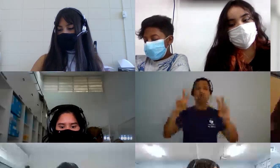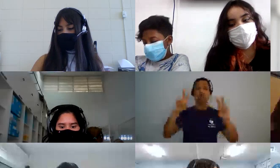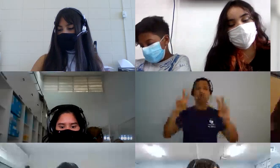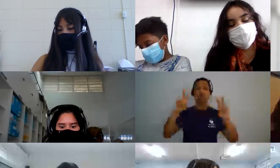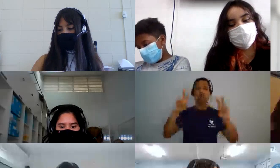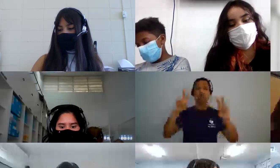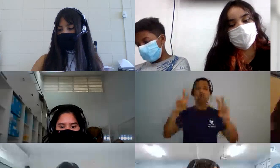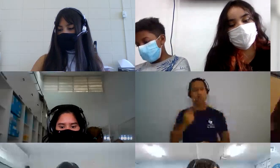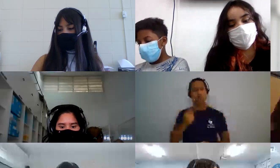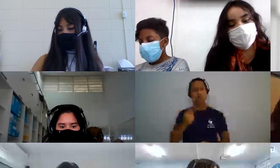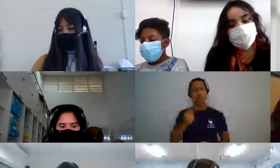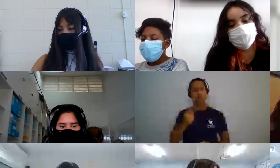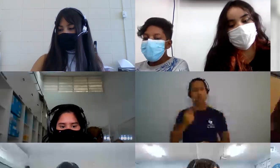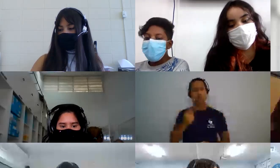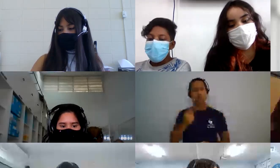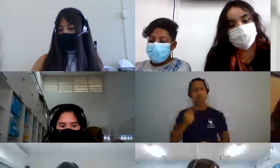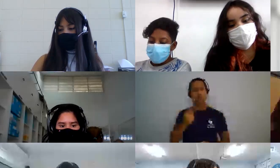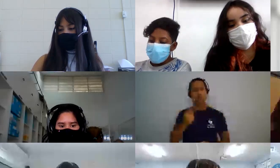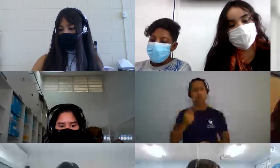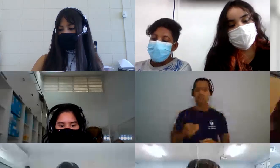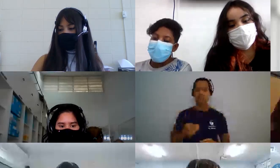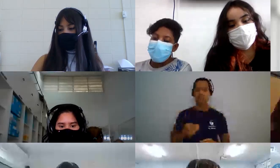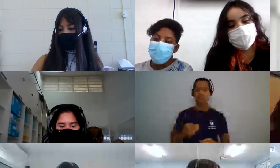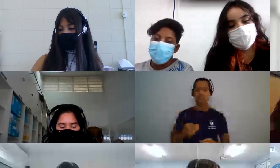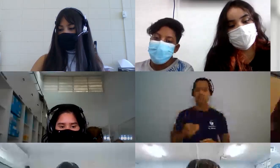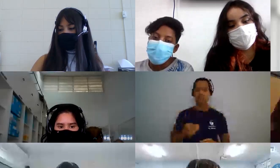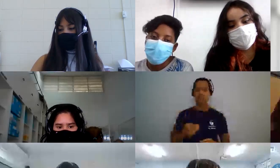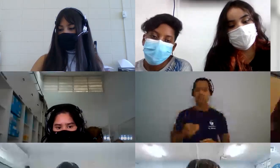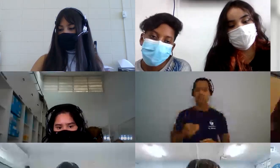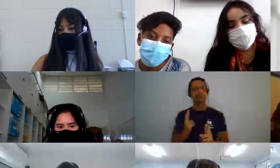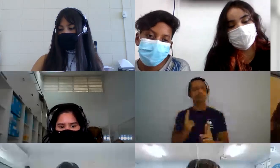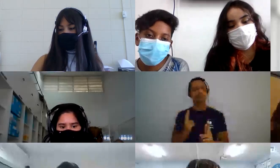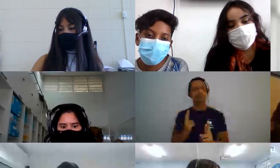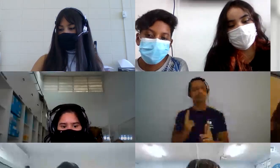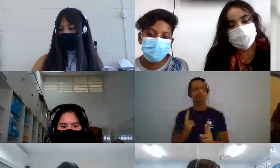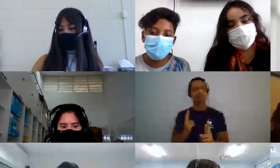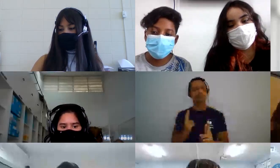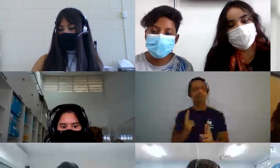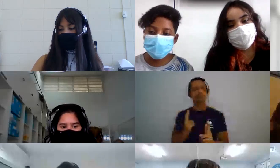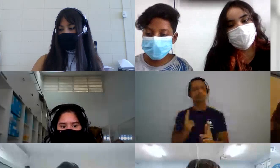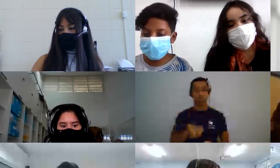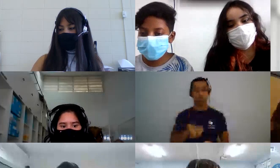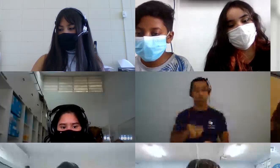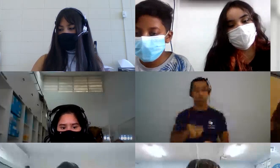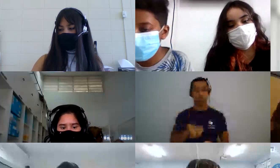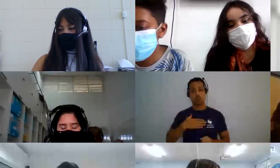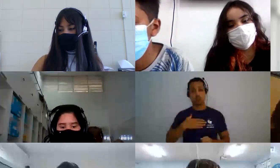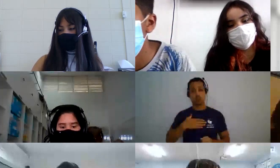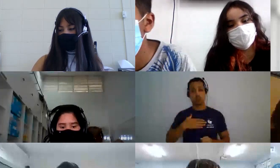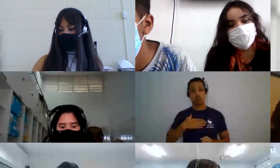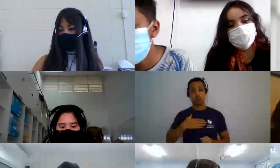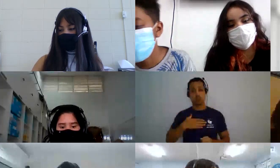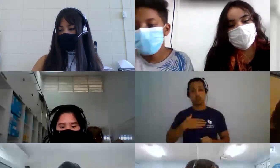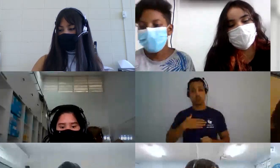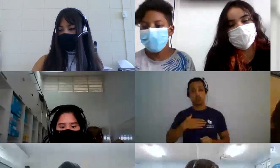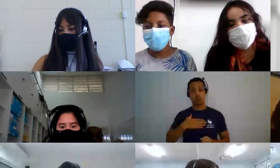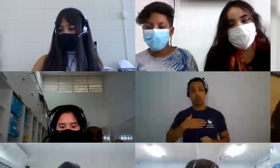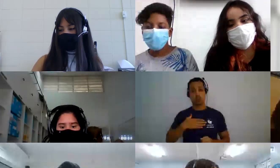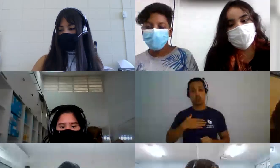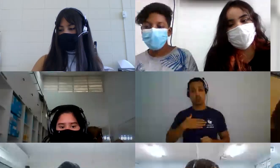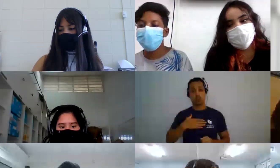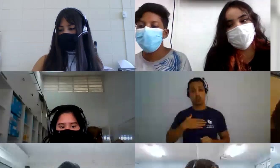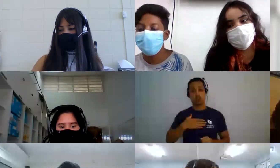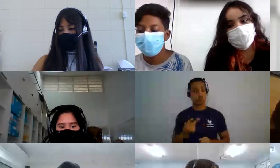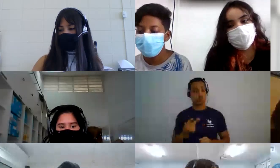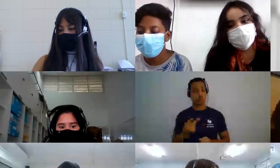quando começam a se relacionar com as pessoas, e aqui independe se você gosta de menino, gosta de menina, gosta dos dois, não gosta